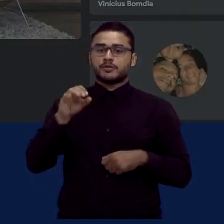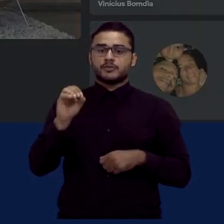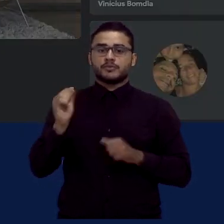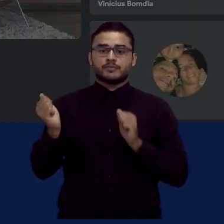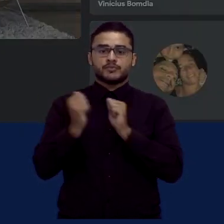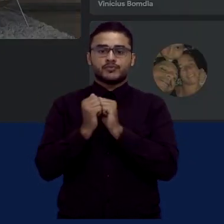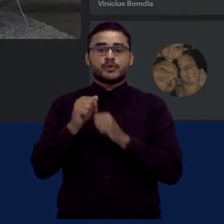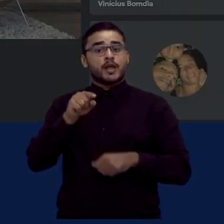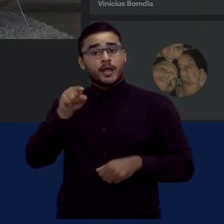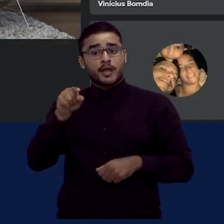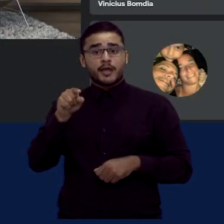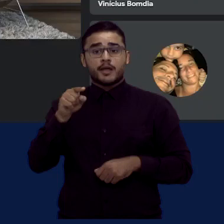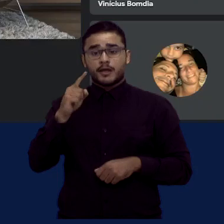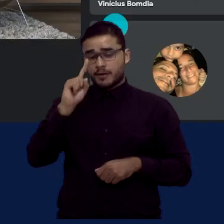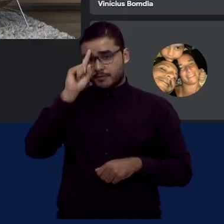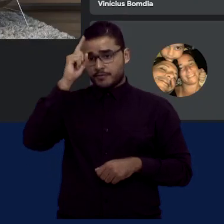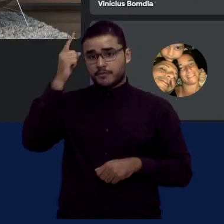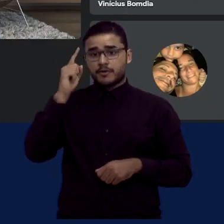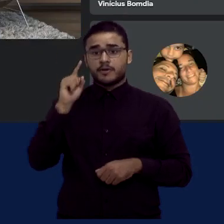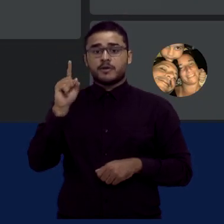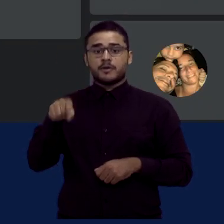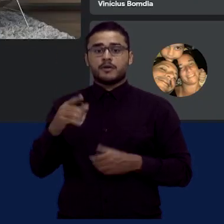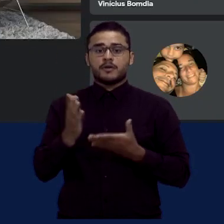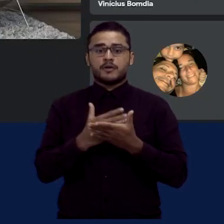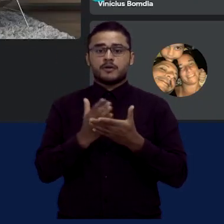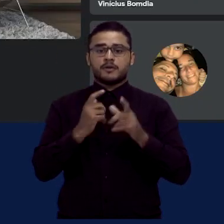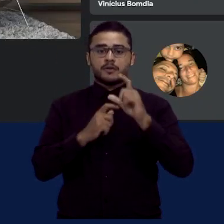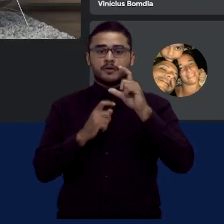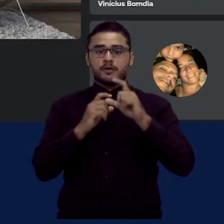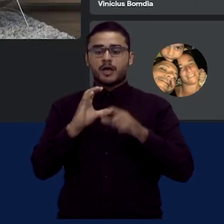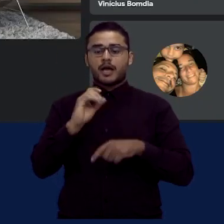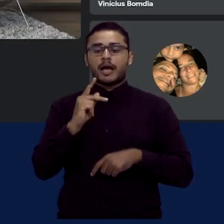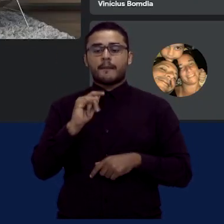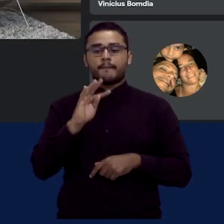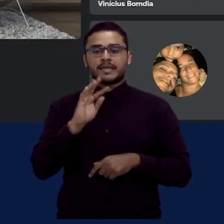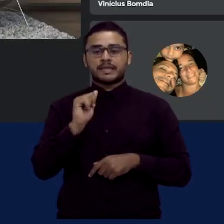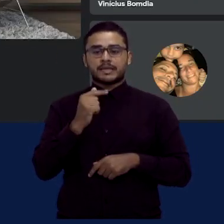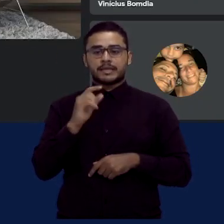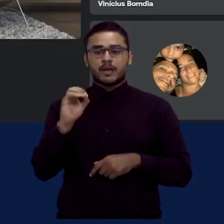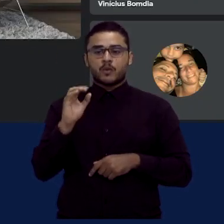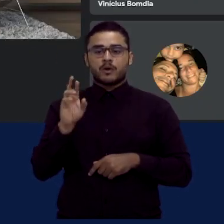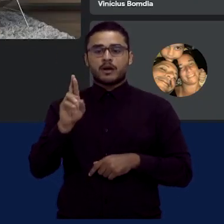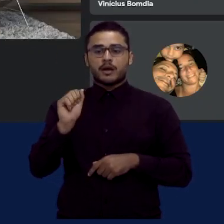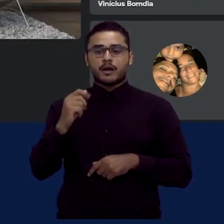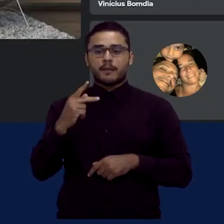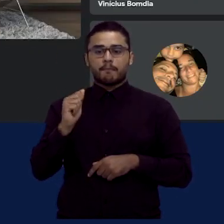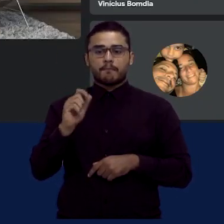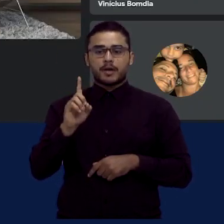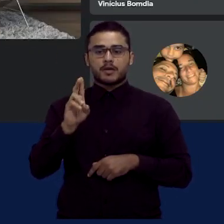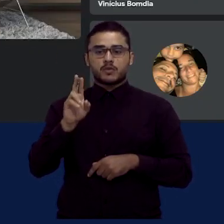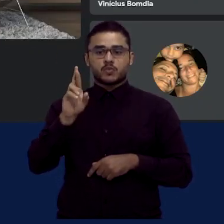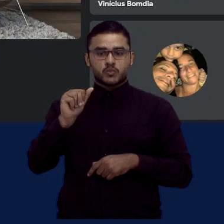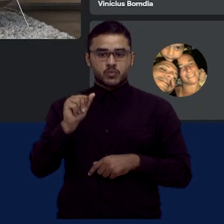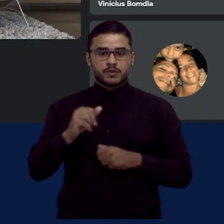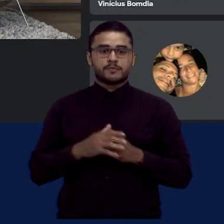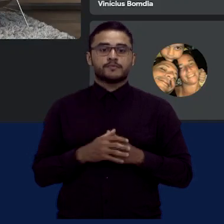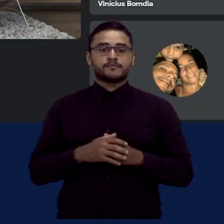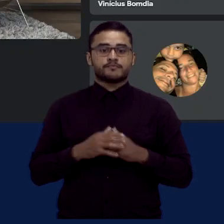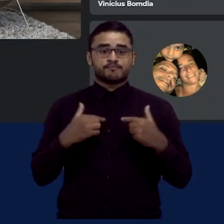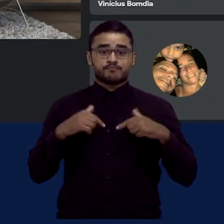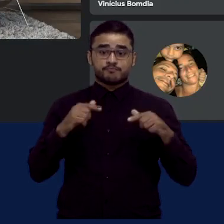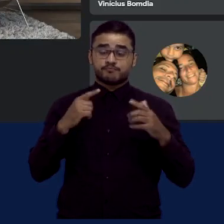na edição de 40 anos do Capitão Rapadura. Atualmente também eu publico no jornal O Povo, no